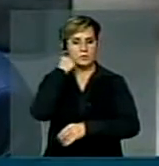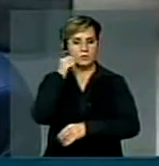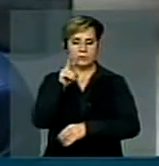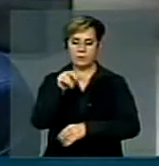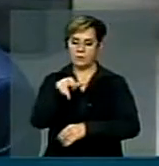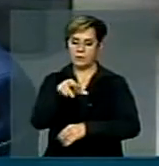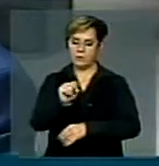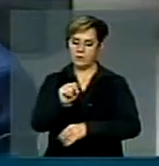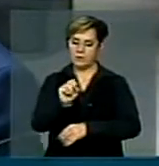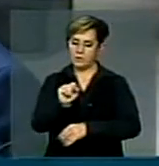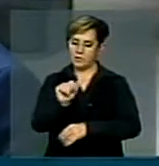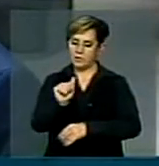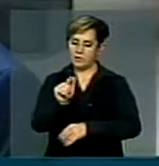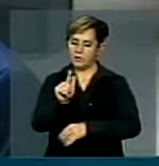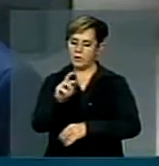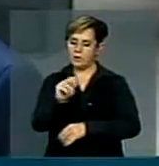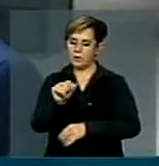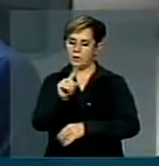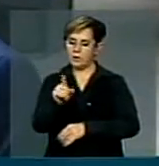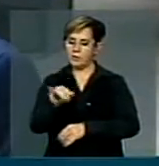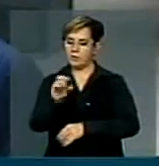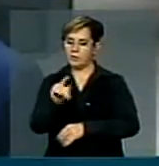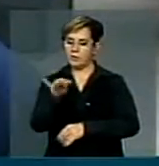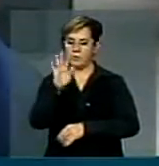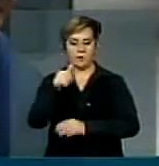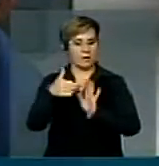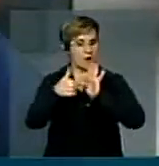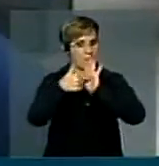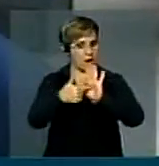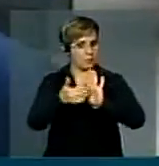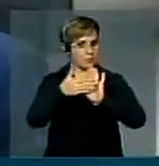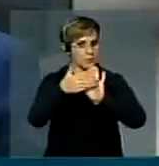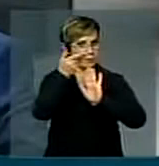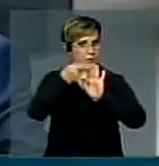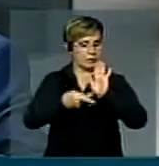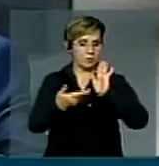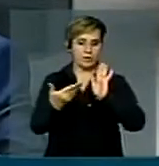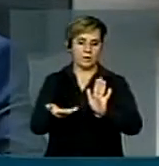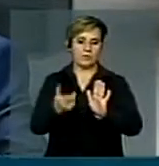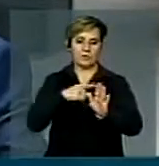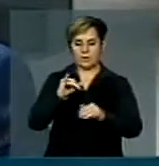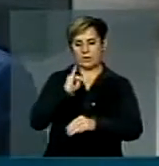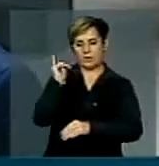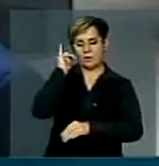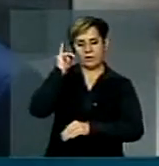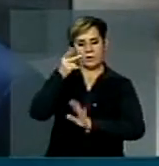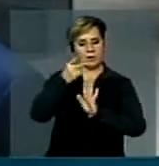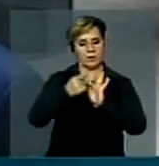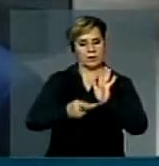Vanessa Graziottini pela grande iniciativa que teve em apresentar este projeto que tem a sua relevância, que é o